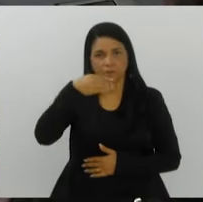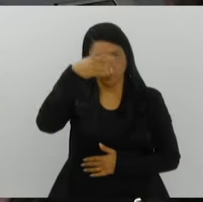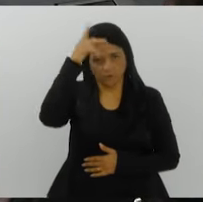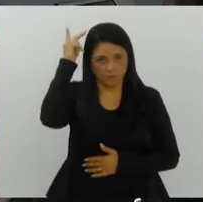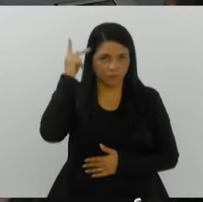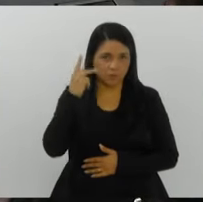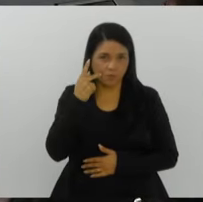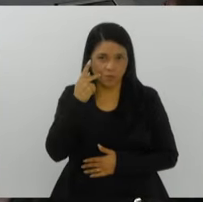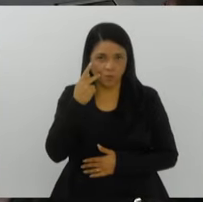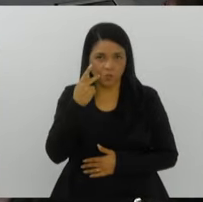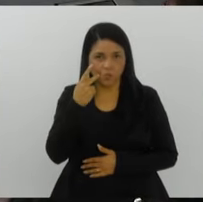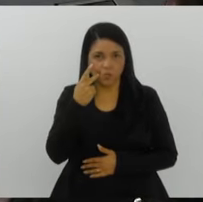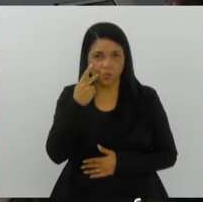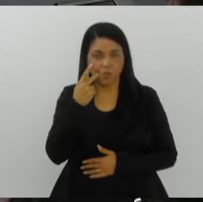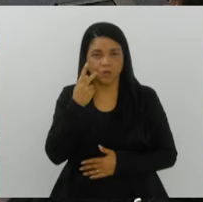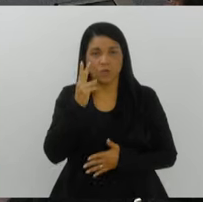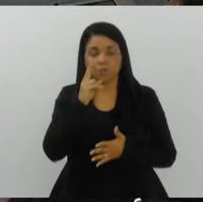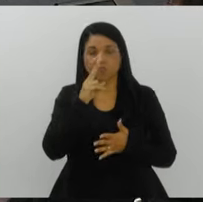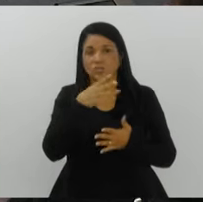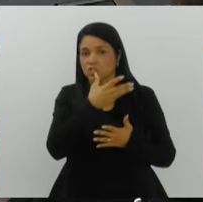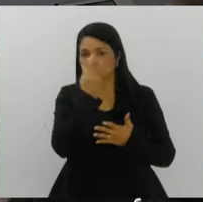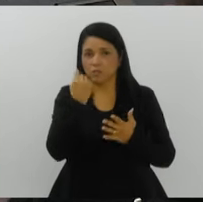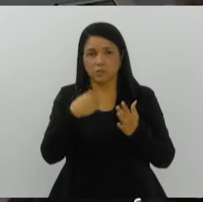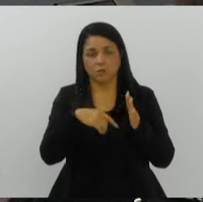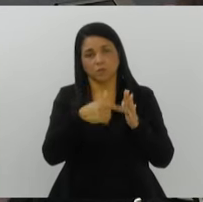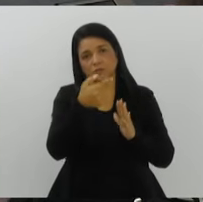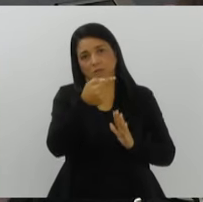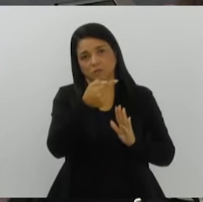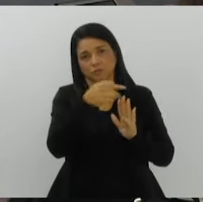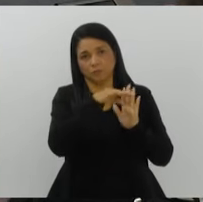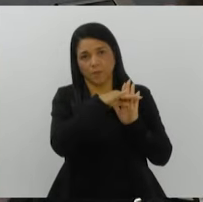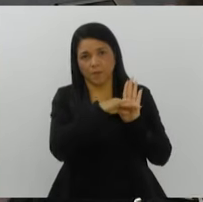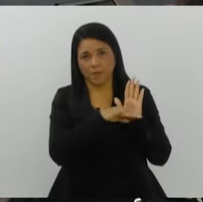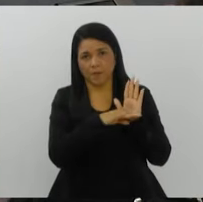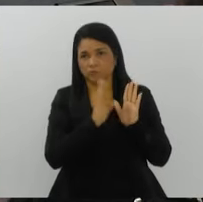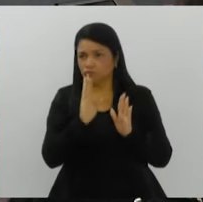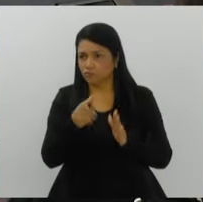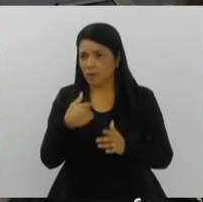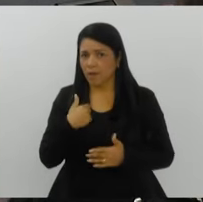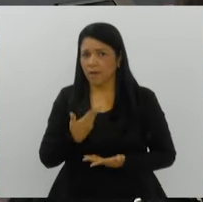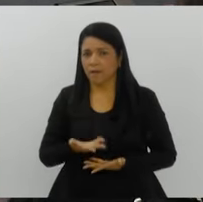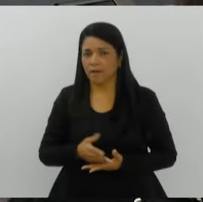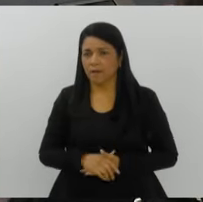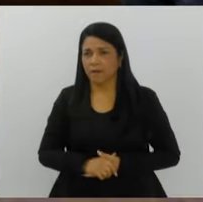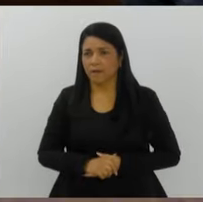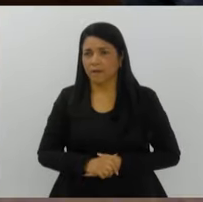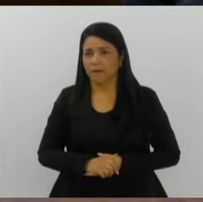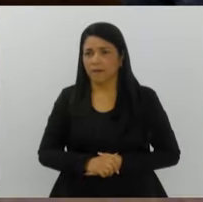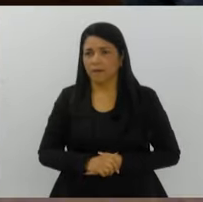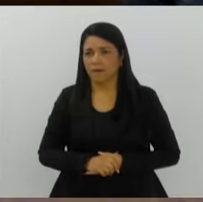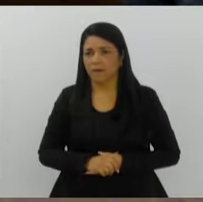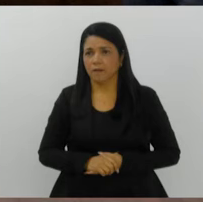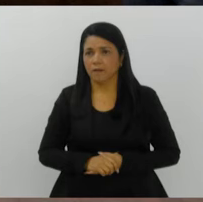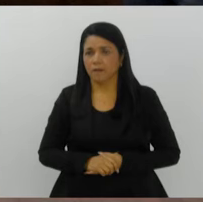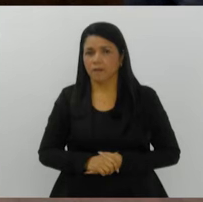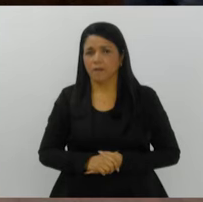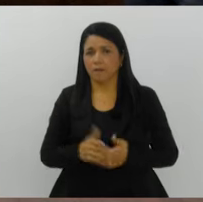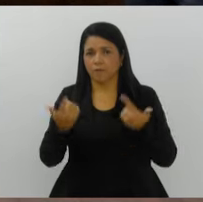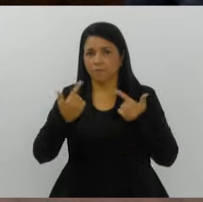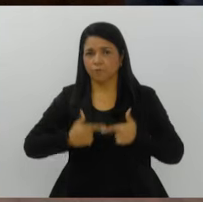A senhora não leu o sétimo da pauta? Já. Então, já se é o sétimo da pauta que ele se